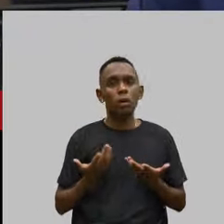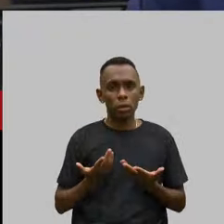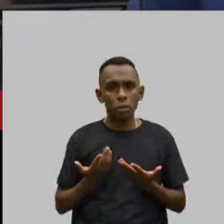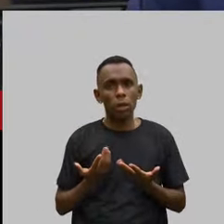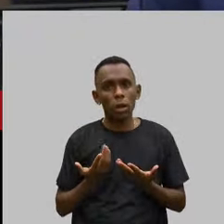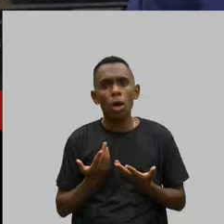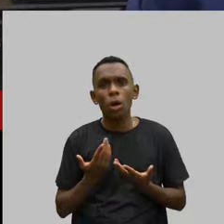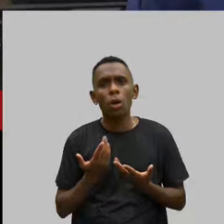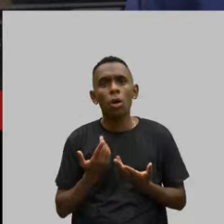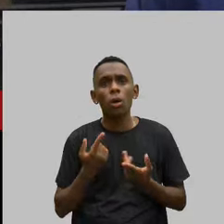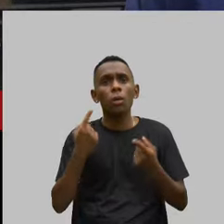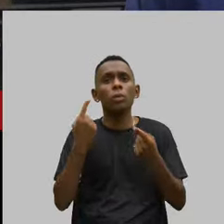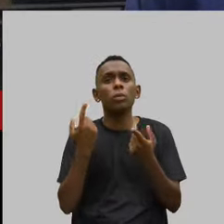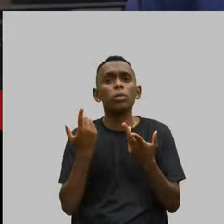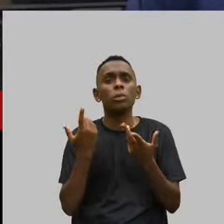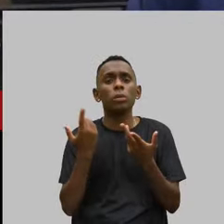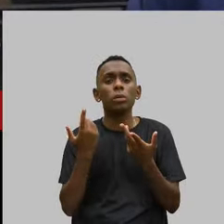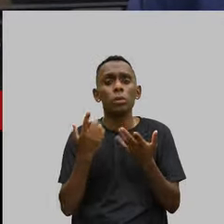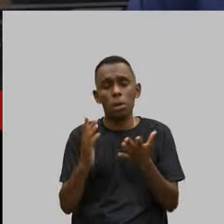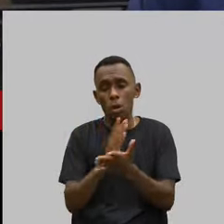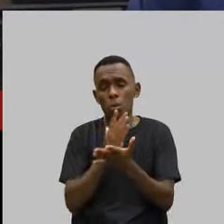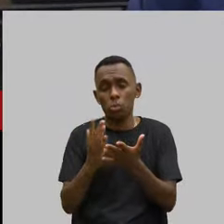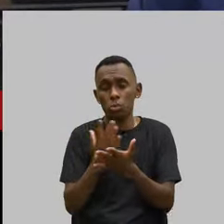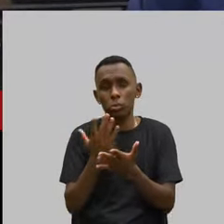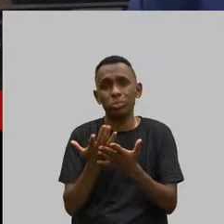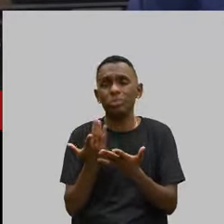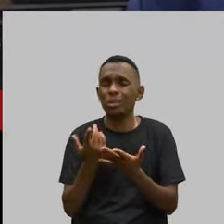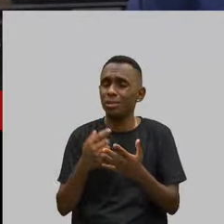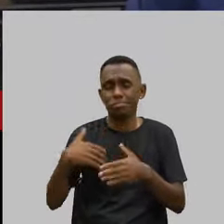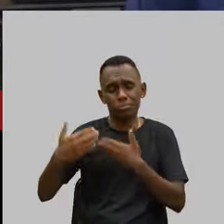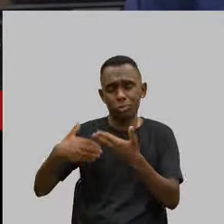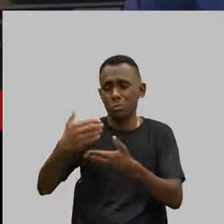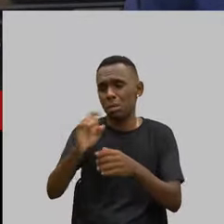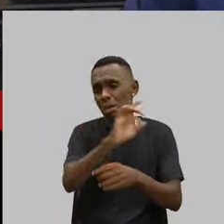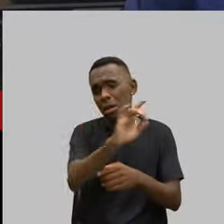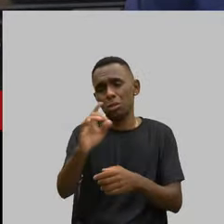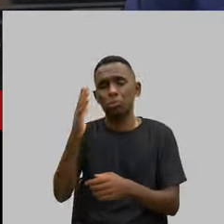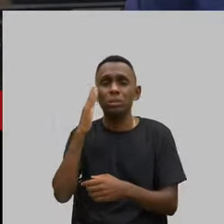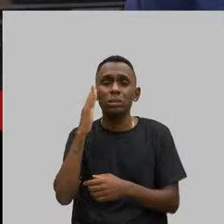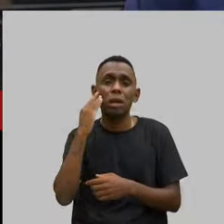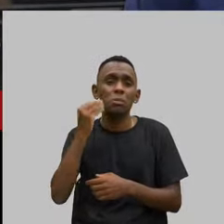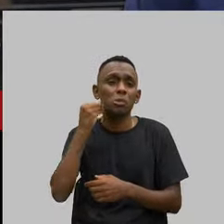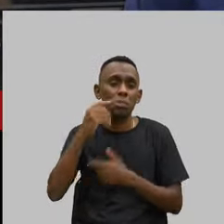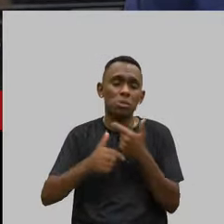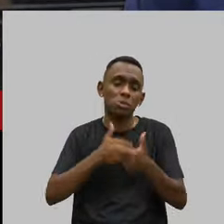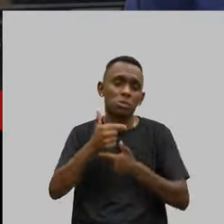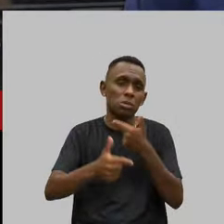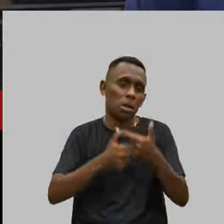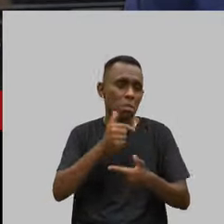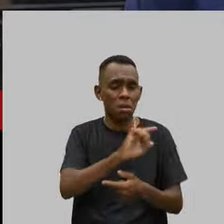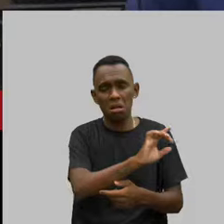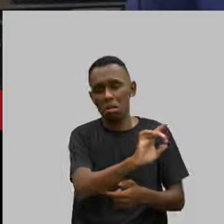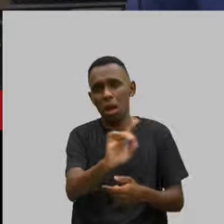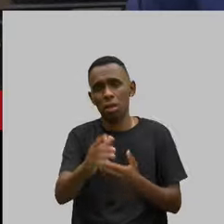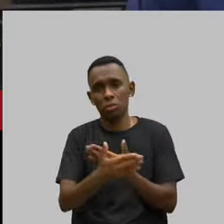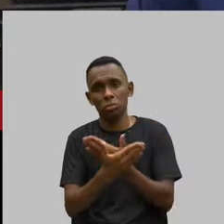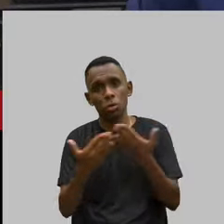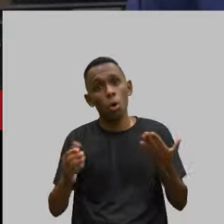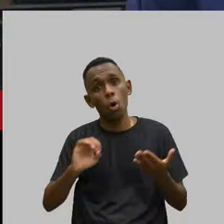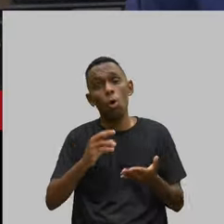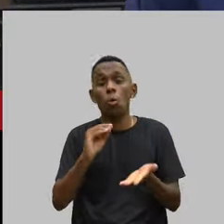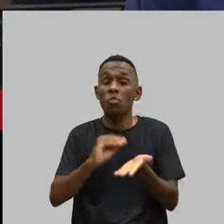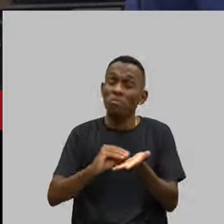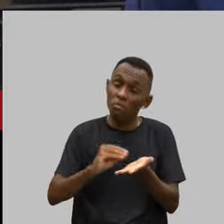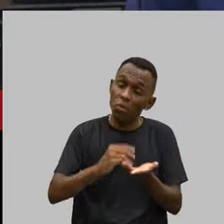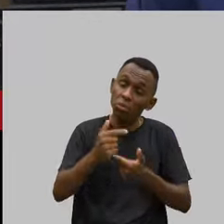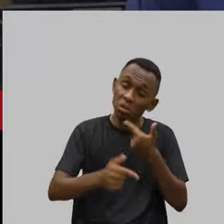por colegas parlamentares mas faz parte do processo cada um sabe de si cada um sabe o trabalho que desenvolve ou a ausência de trabalho